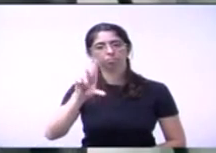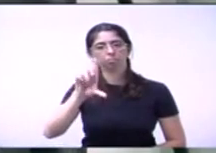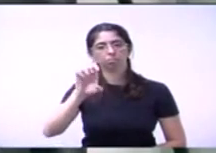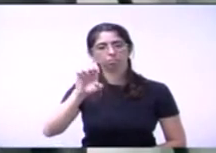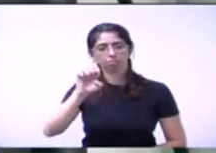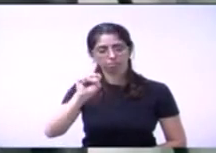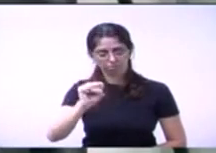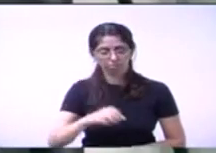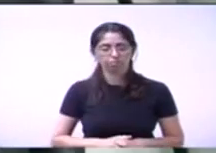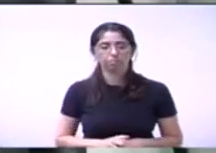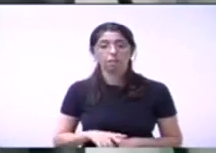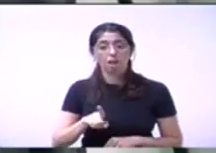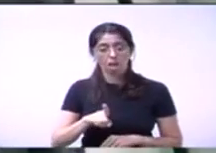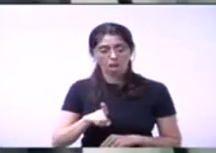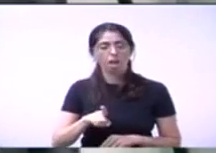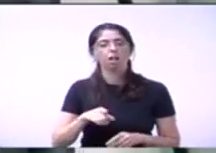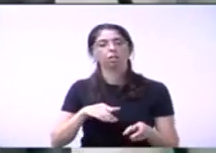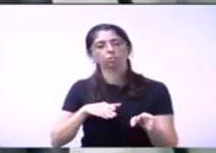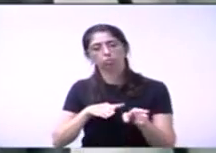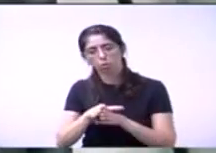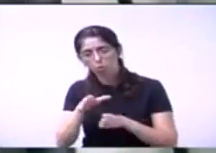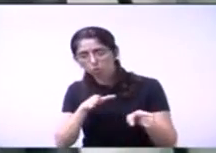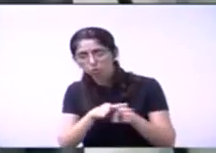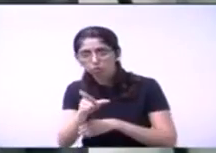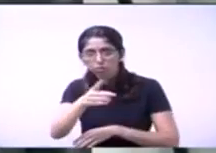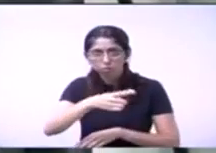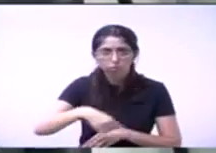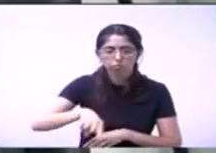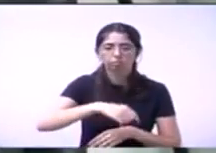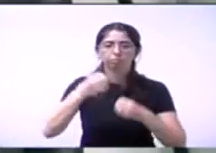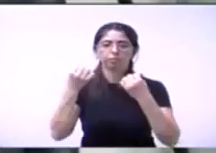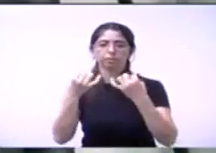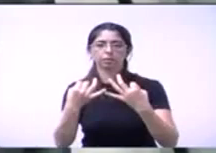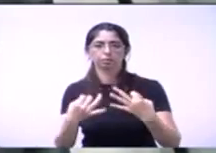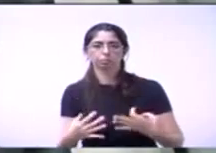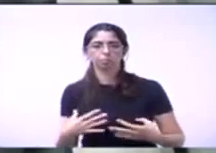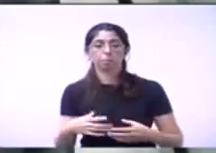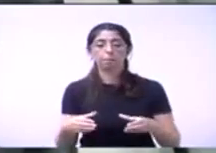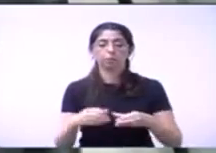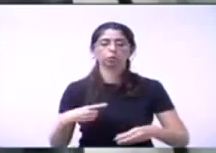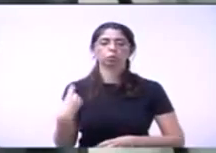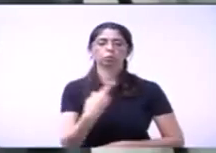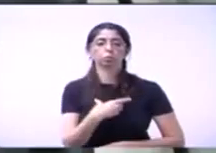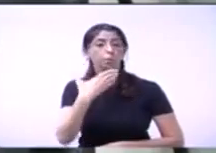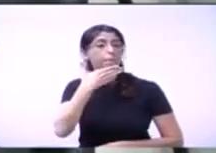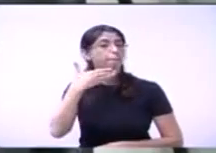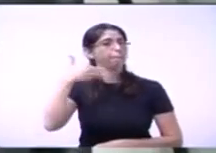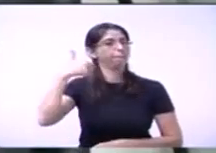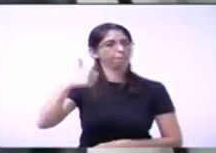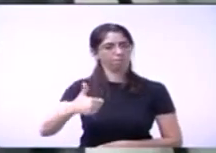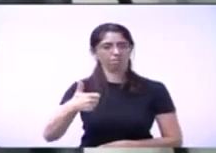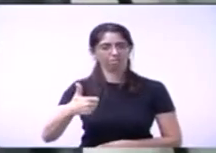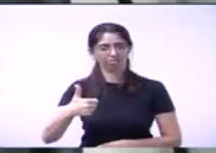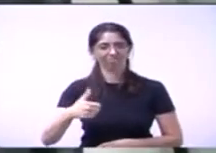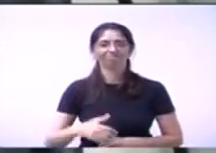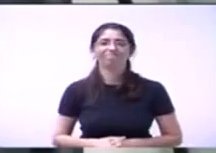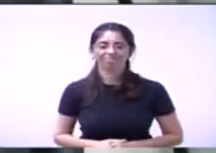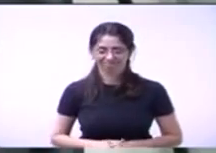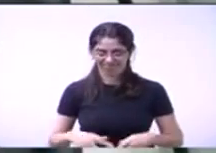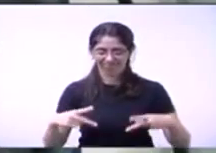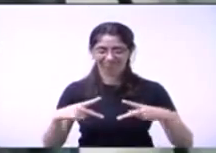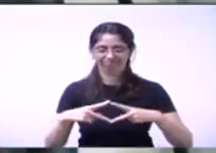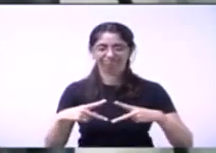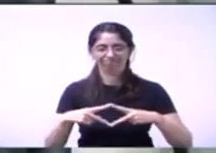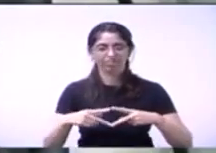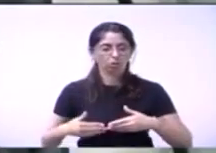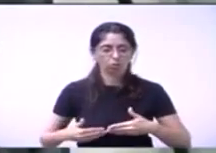conseguir convencê-los de que hoje já somos um dos maiores e melhores partidos da cidade de Paulínia. E é assim que ele